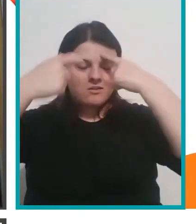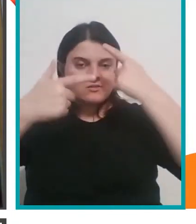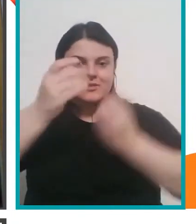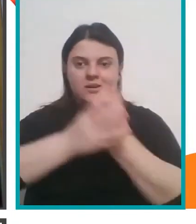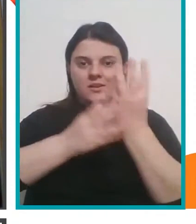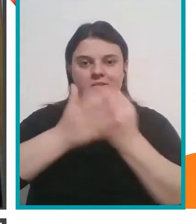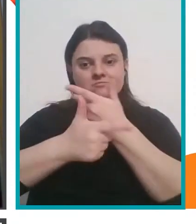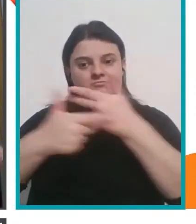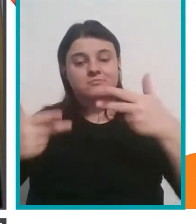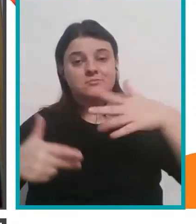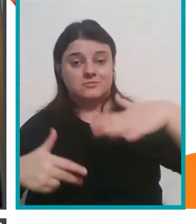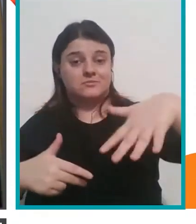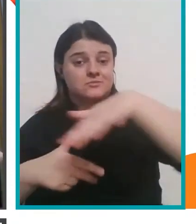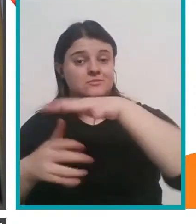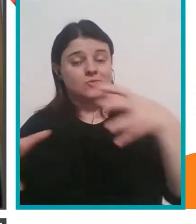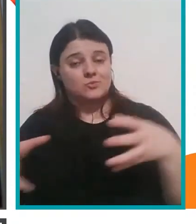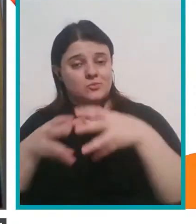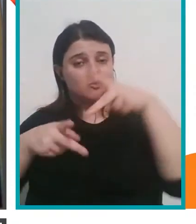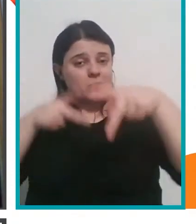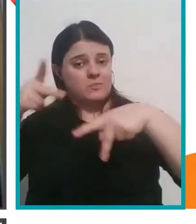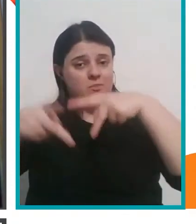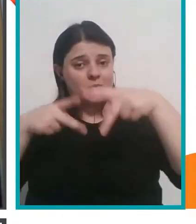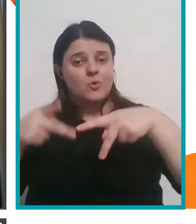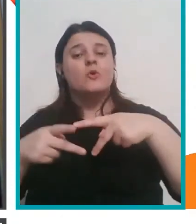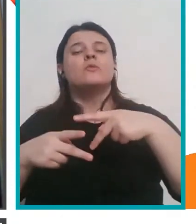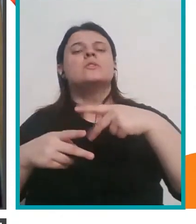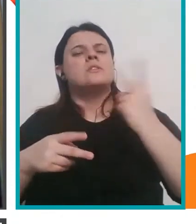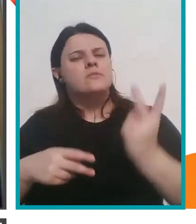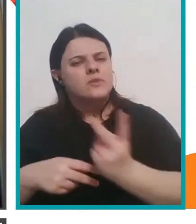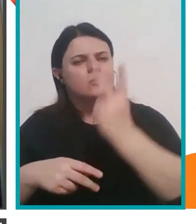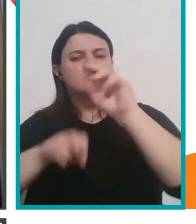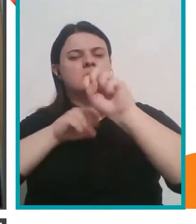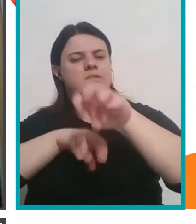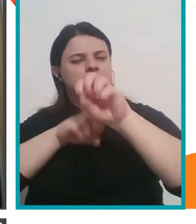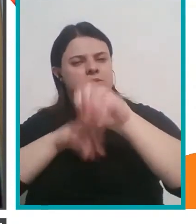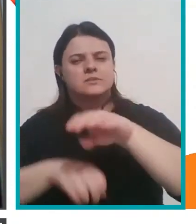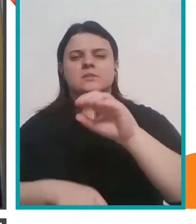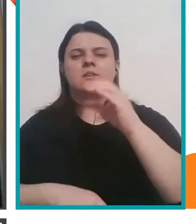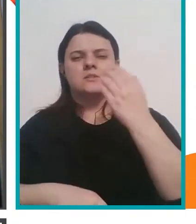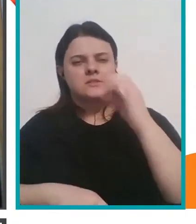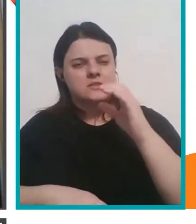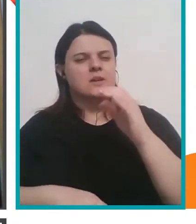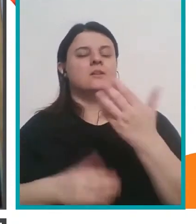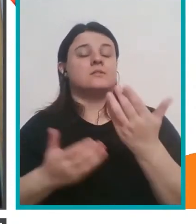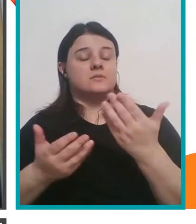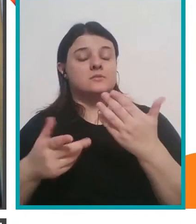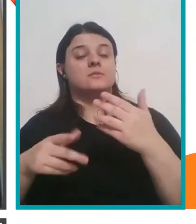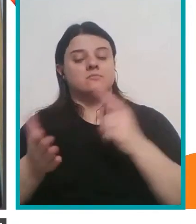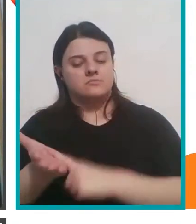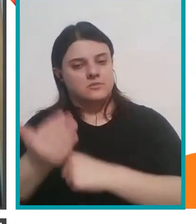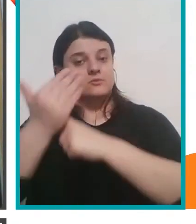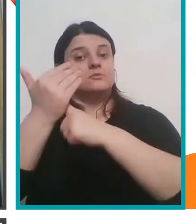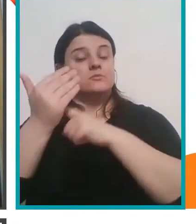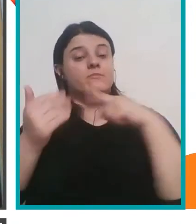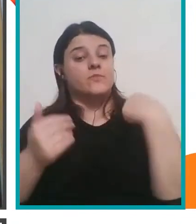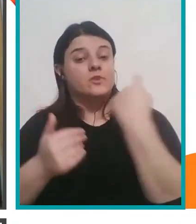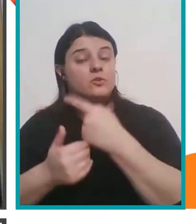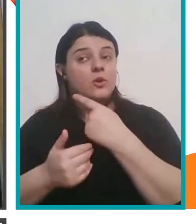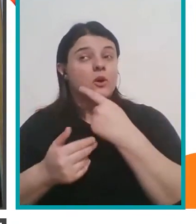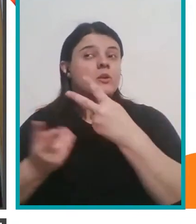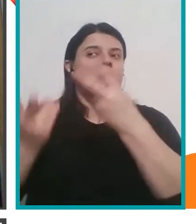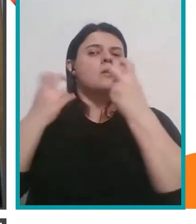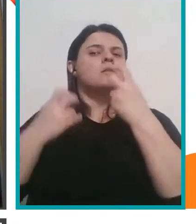uma nação que dá valor para a educação, a ciência e a tecnologia, e a gente já enxerga na